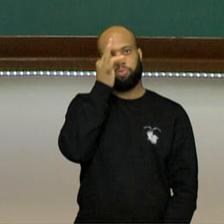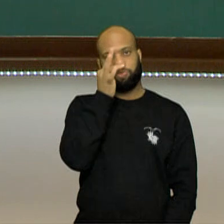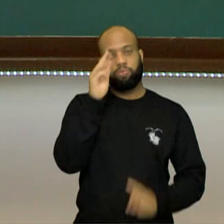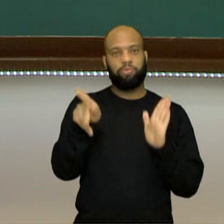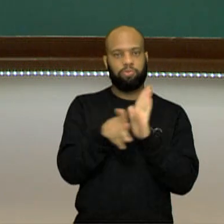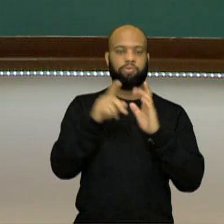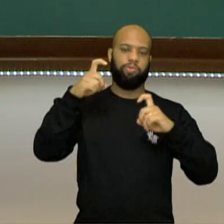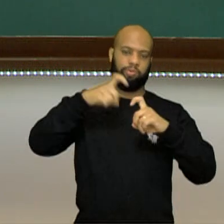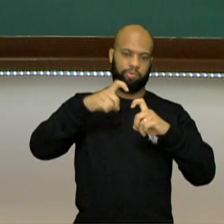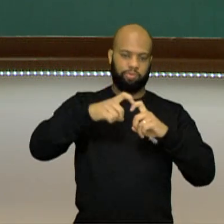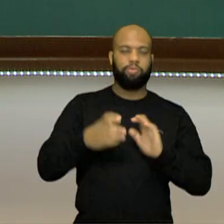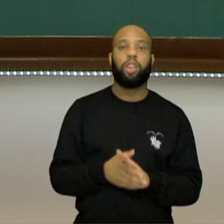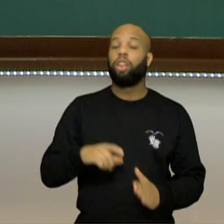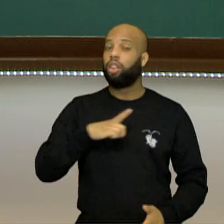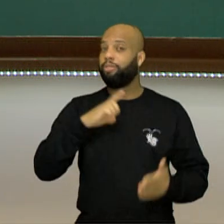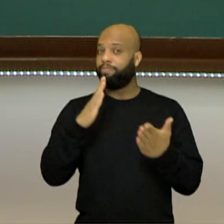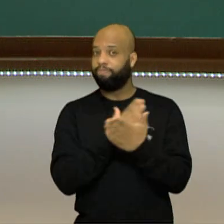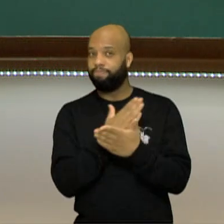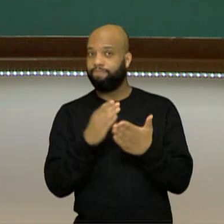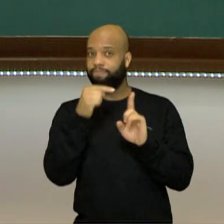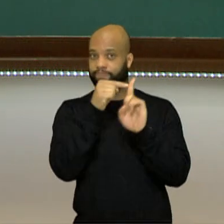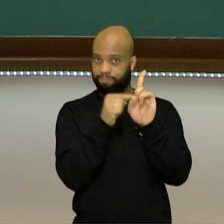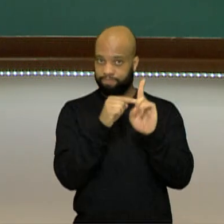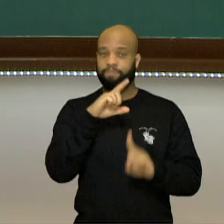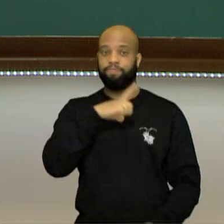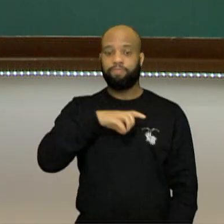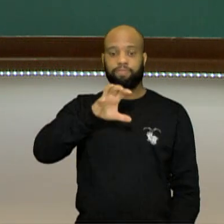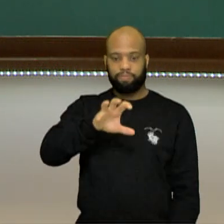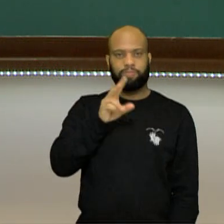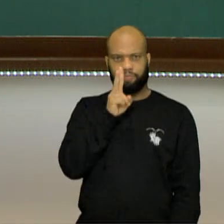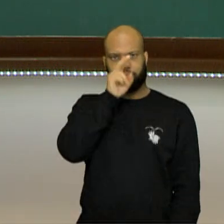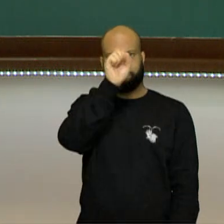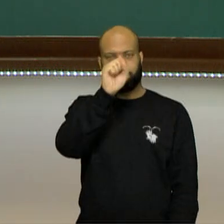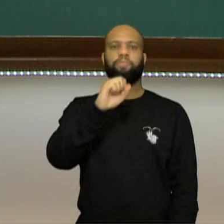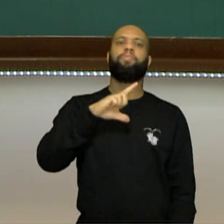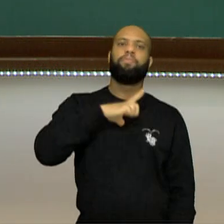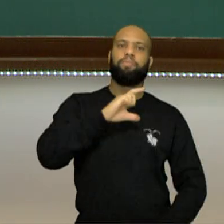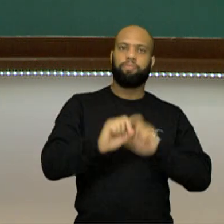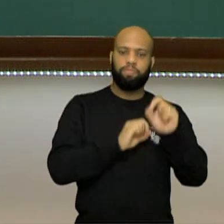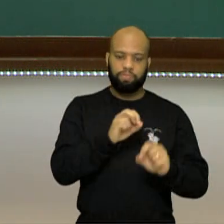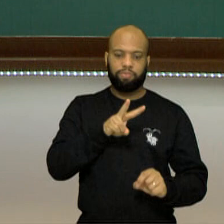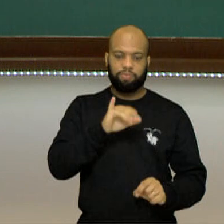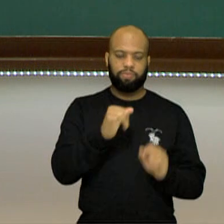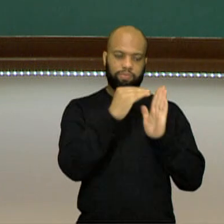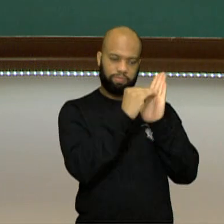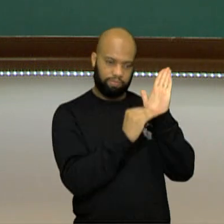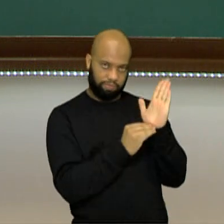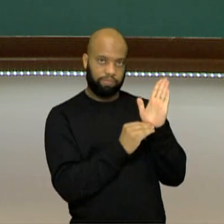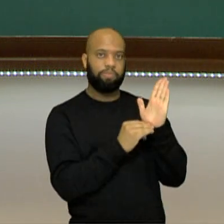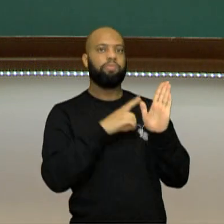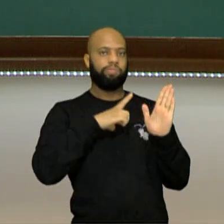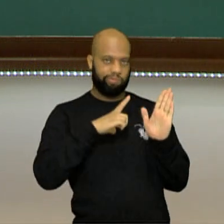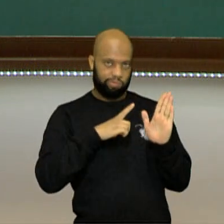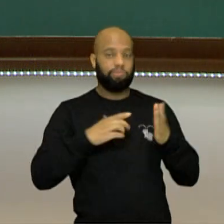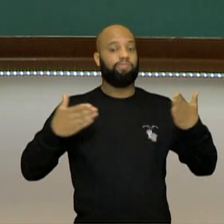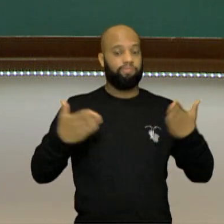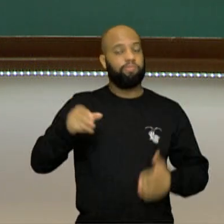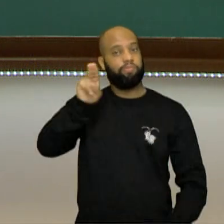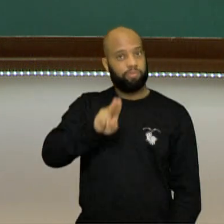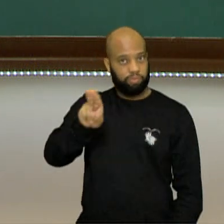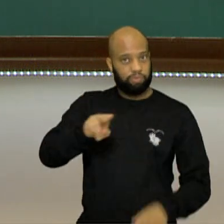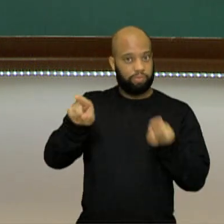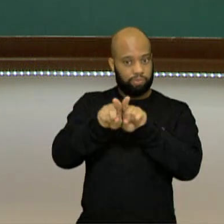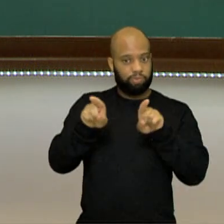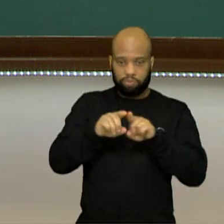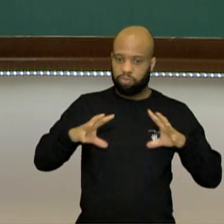medicinais. Algumas espécies que possuem esse poder são, então, catalogadas e hoje muito utilizadas